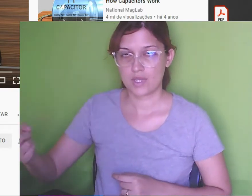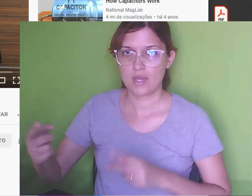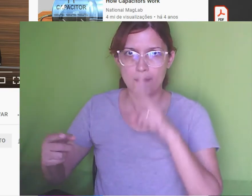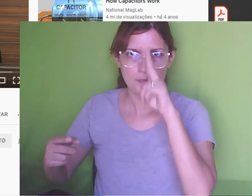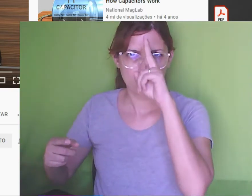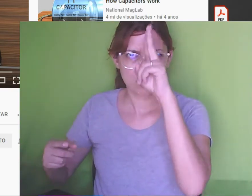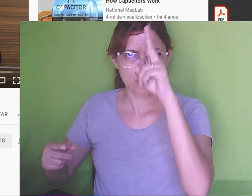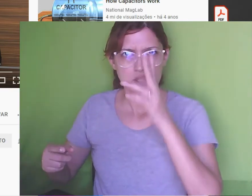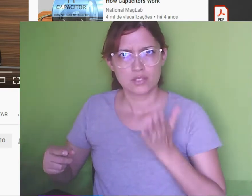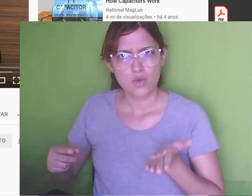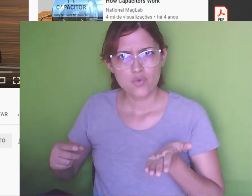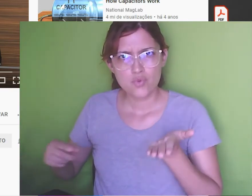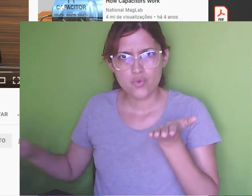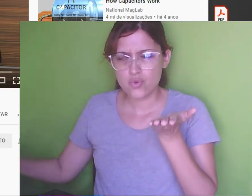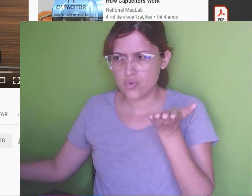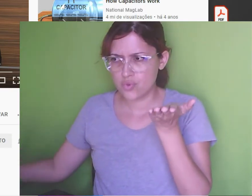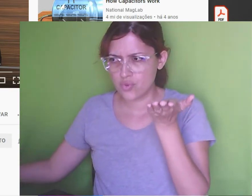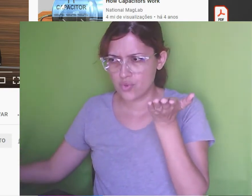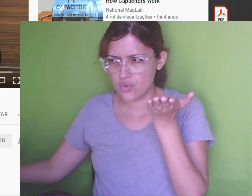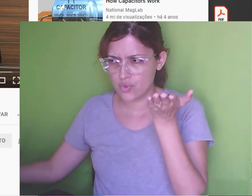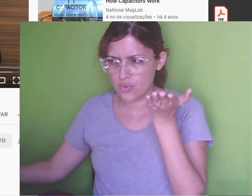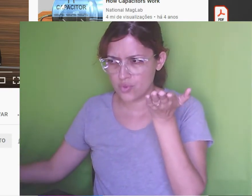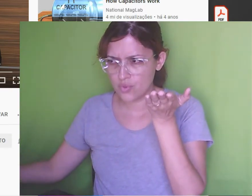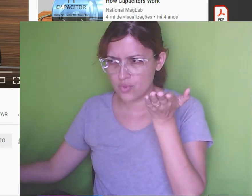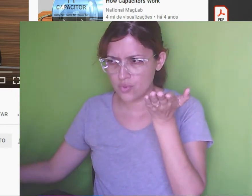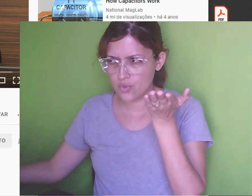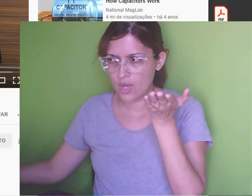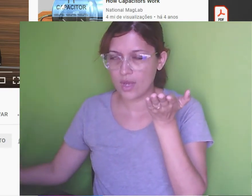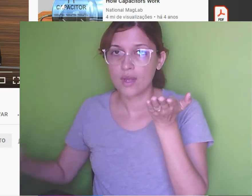Então, veja que, mesmo aumentando a tensão,